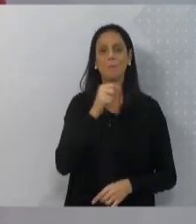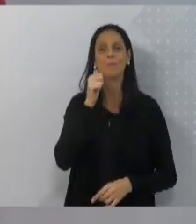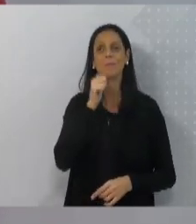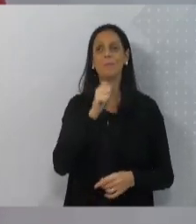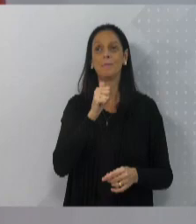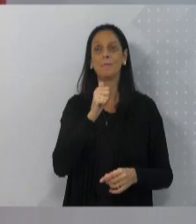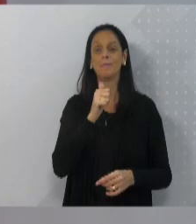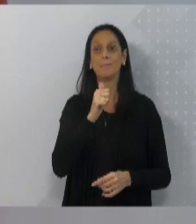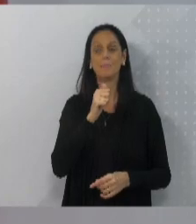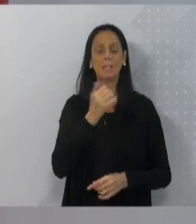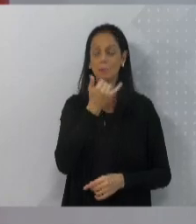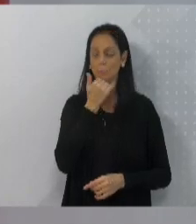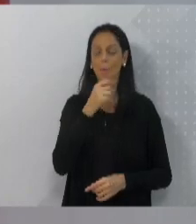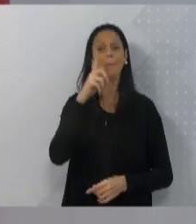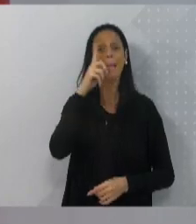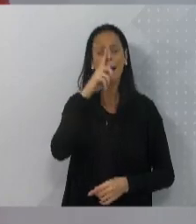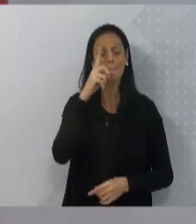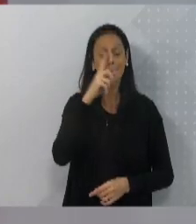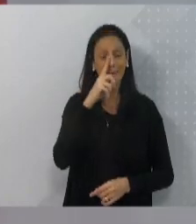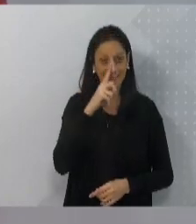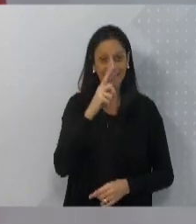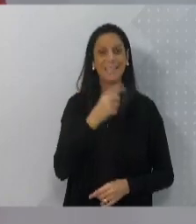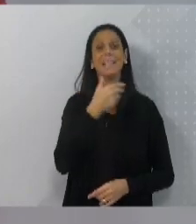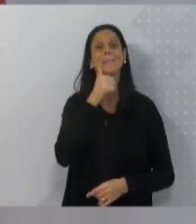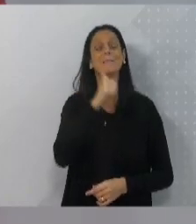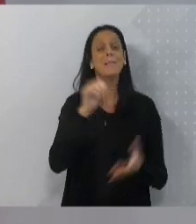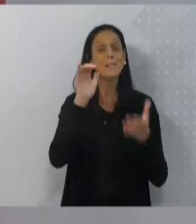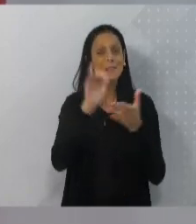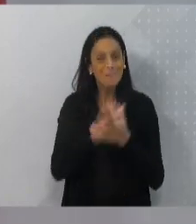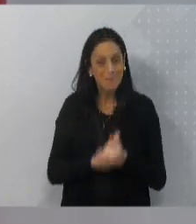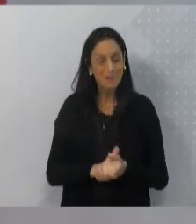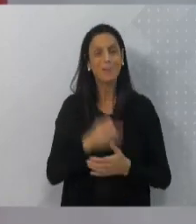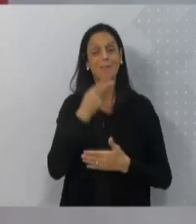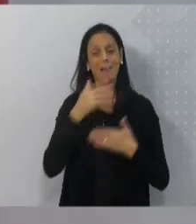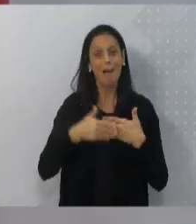nome da vereadora Silmara, eu não sei se a vereadora Luciana